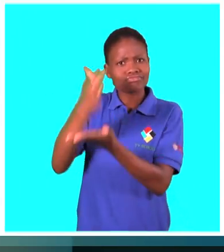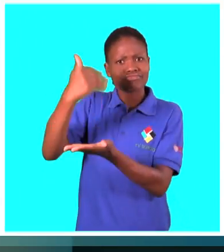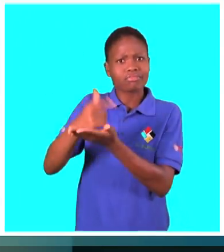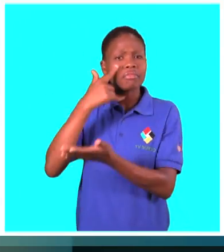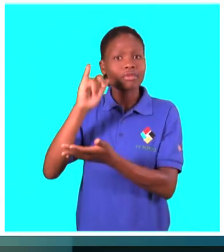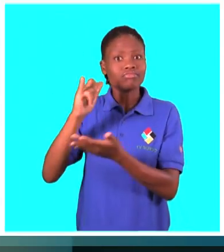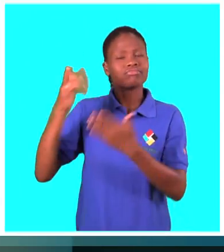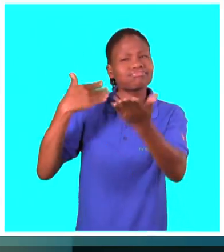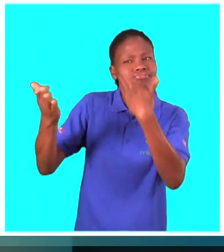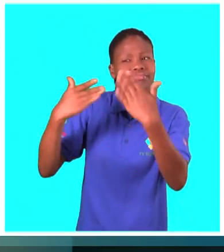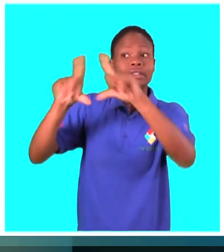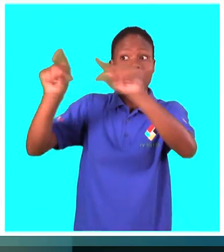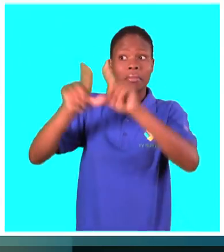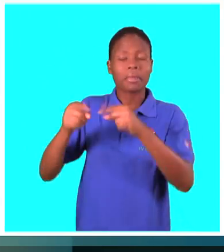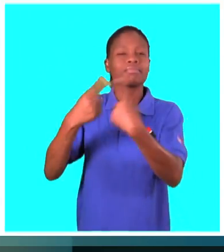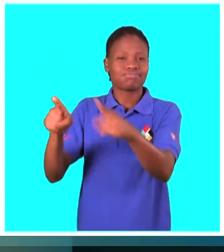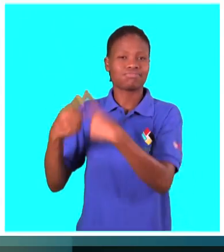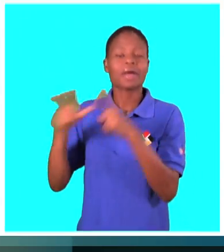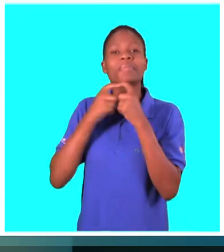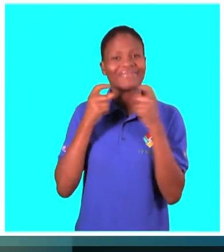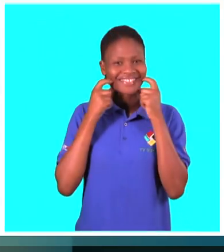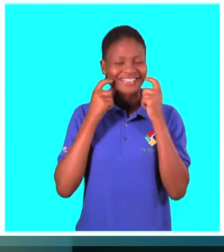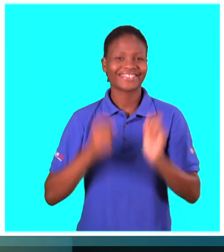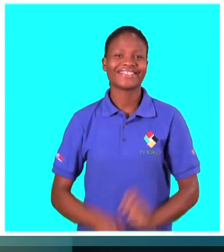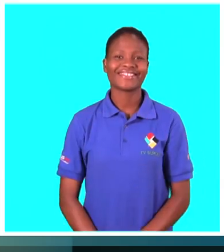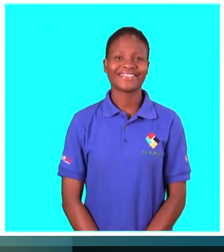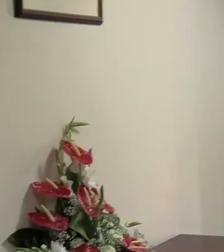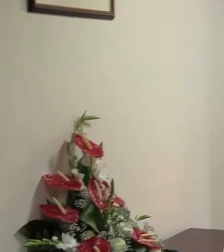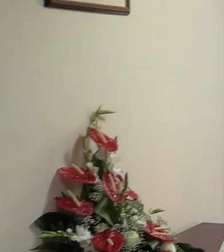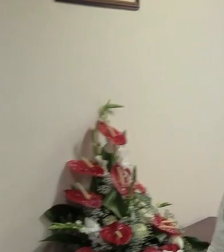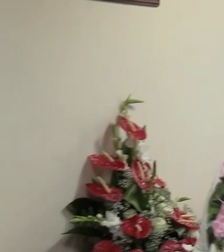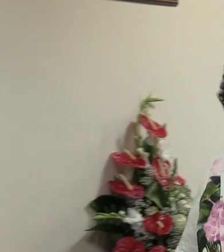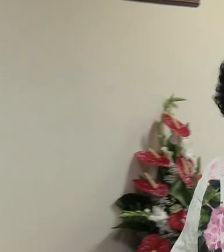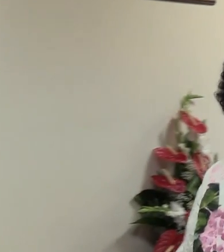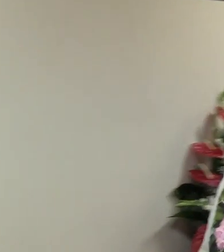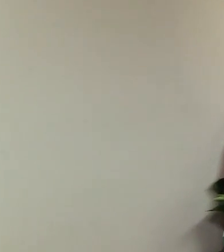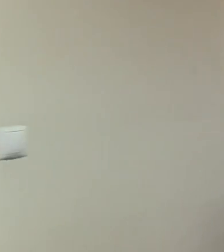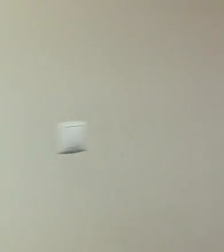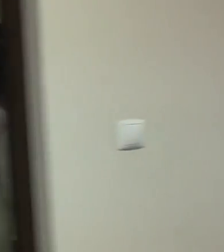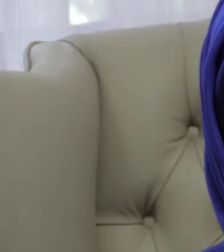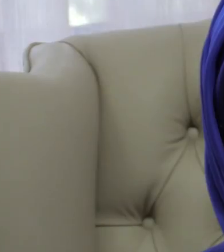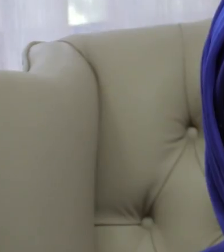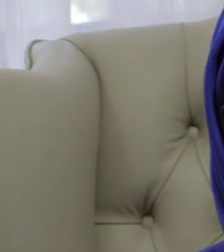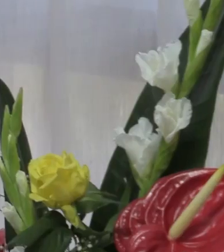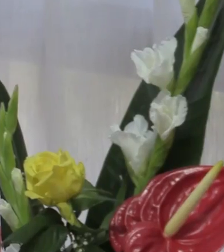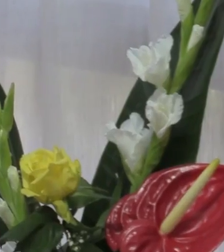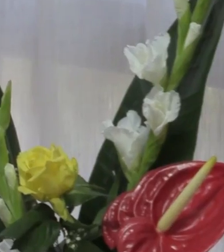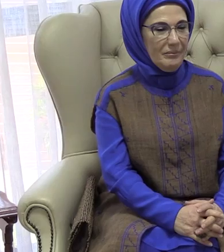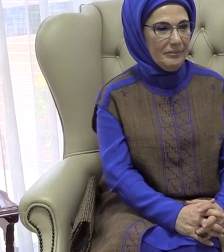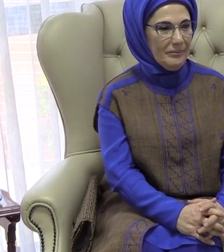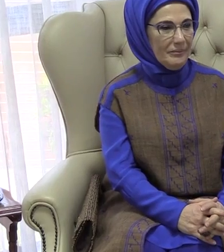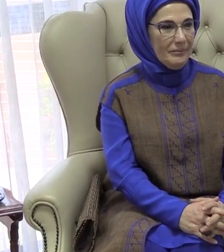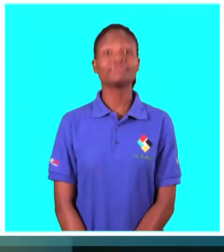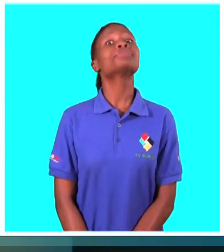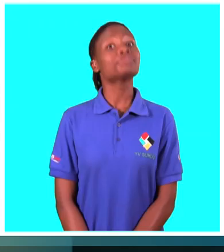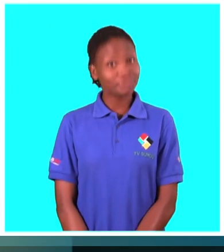Isaura Nus, onde conversaram sobre diversos assuntos de interesse de ambas partes. Erdogan veio a Moçambique acompanhada